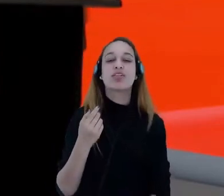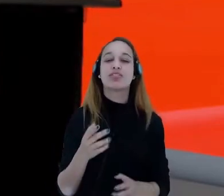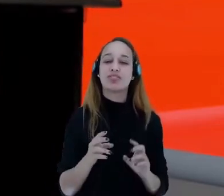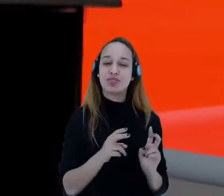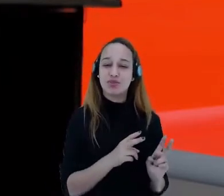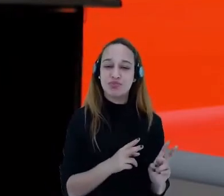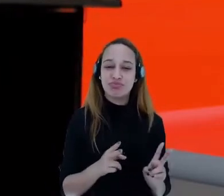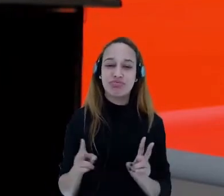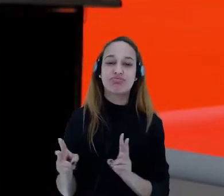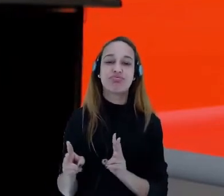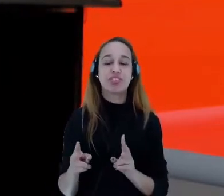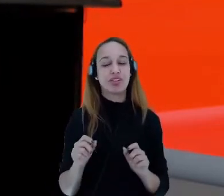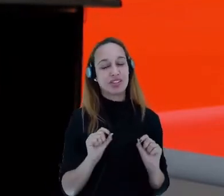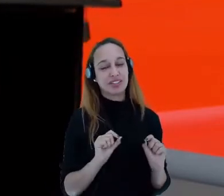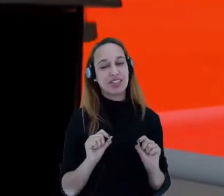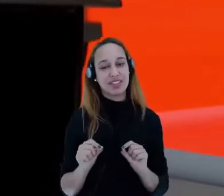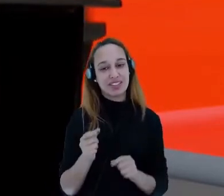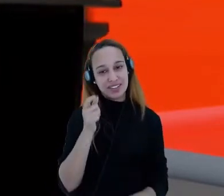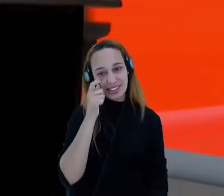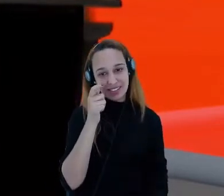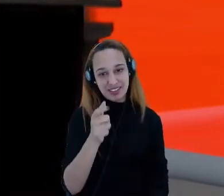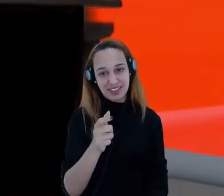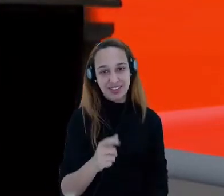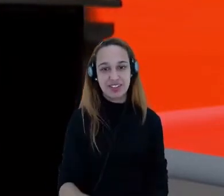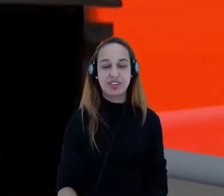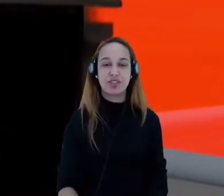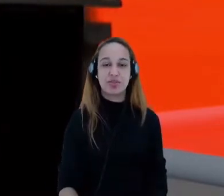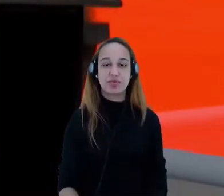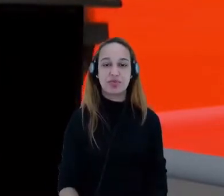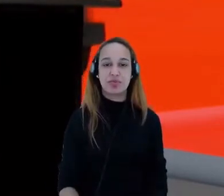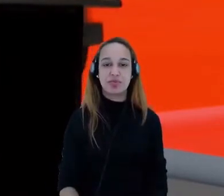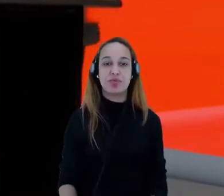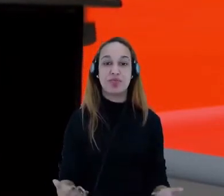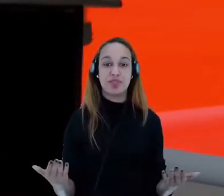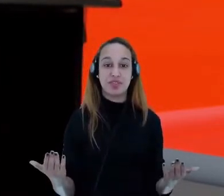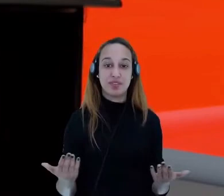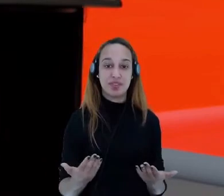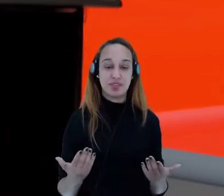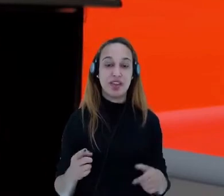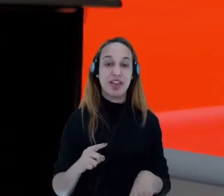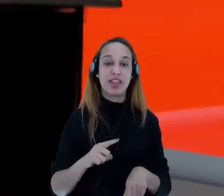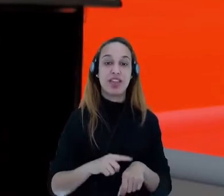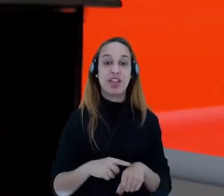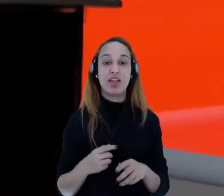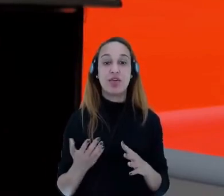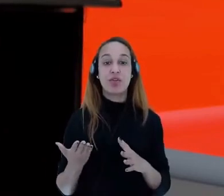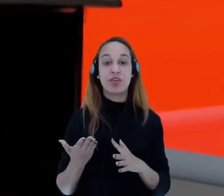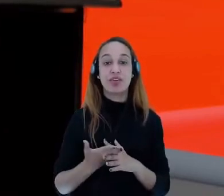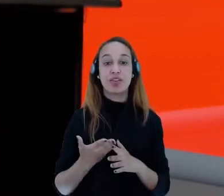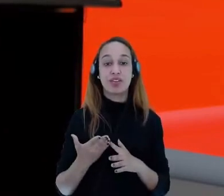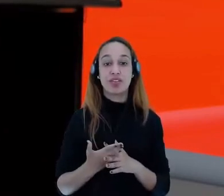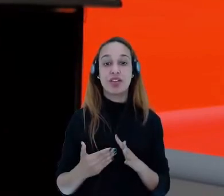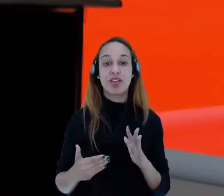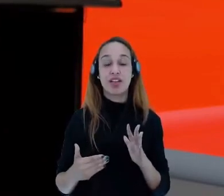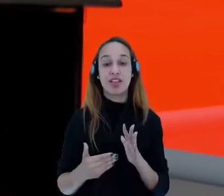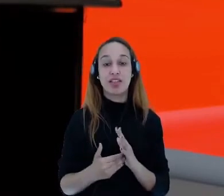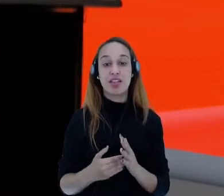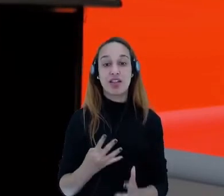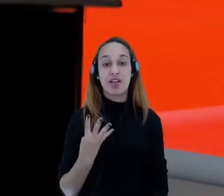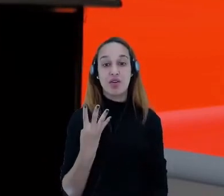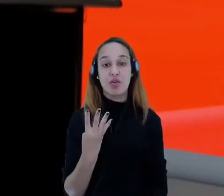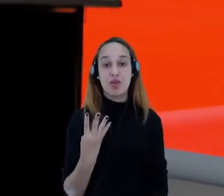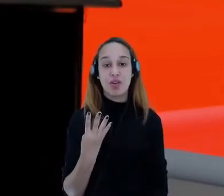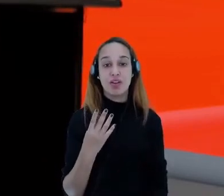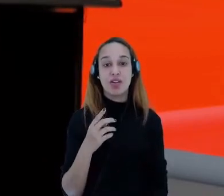bem interessante. Agora, nós teremos um breve intervalo que vai até às 16h30. É importante